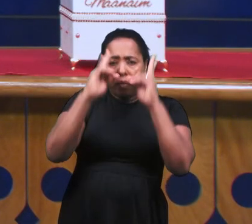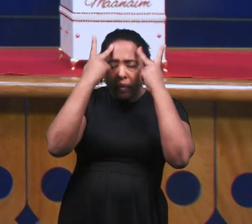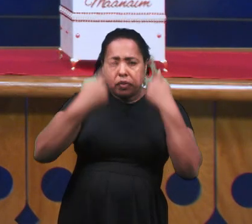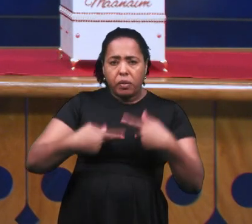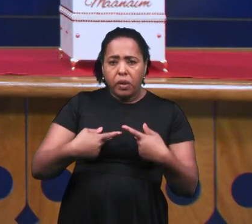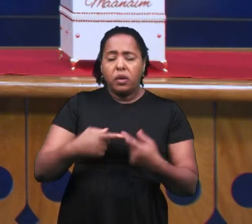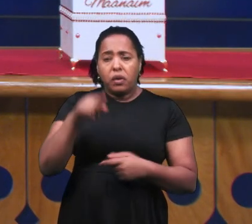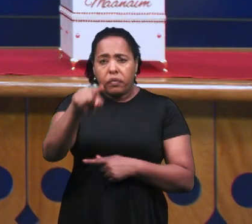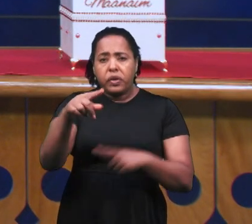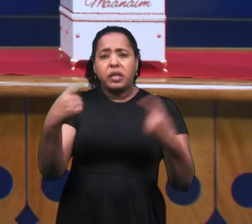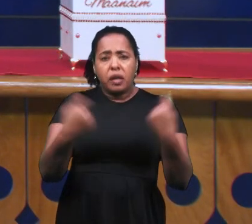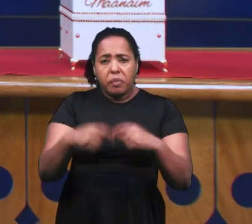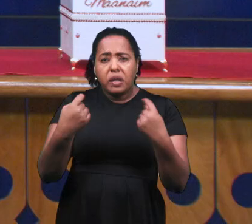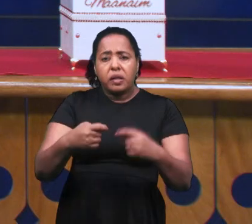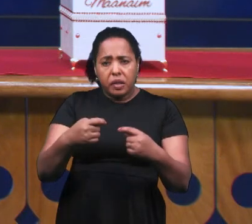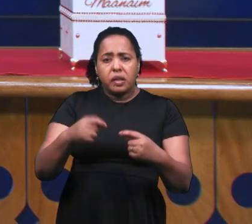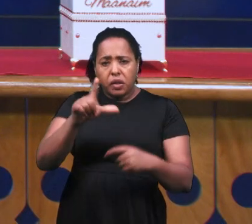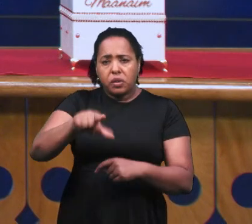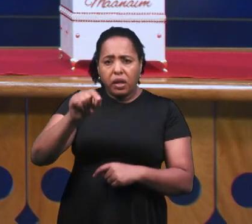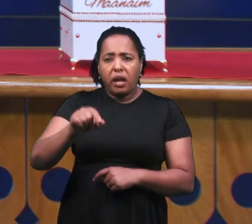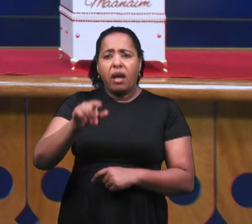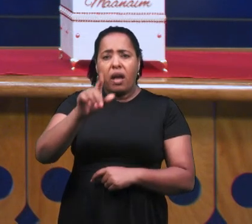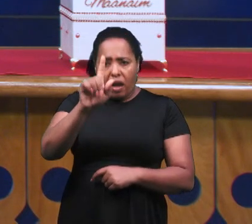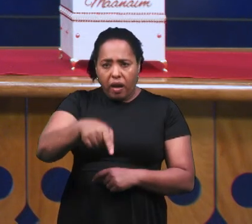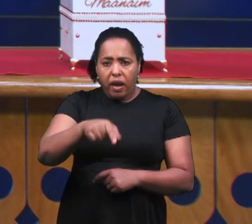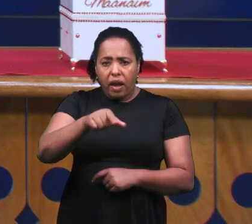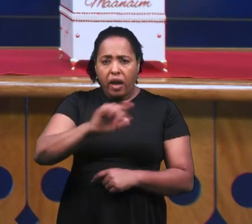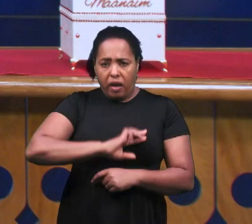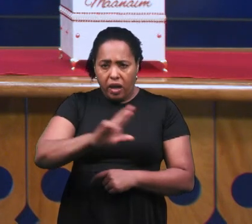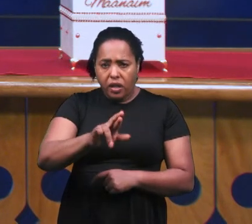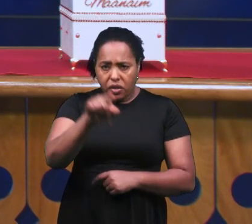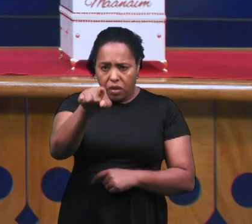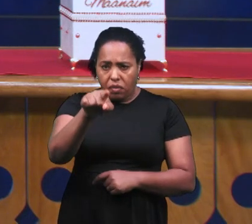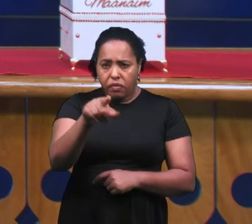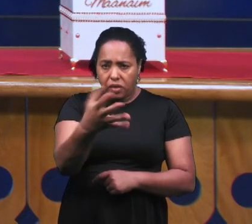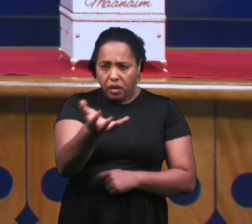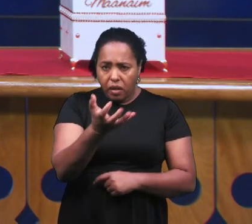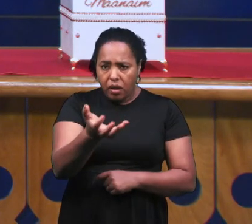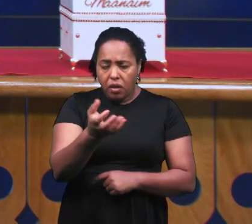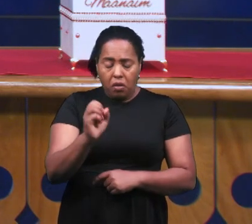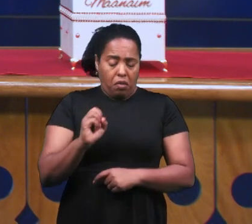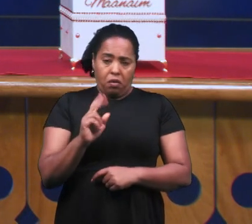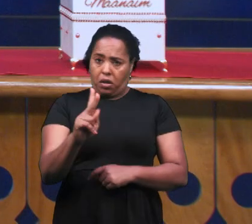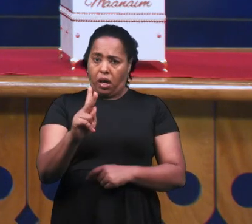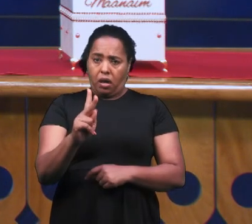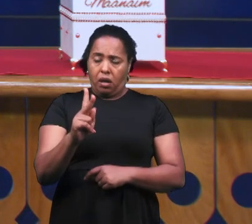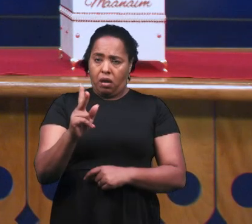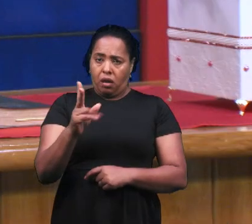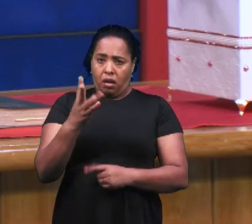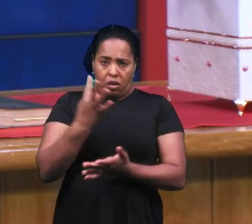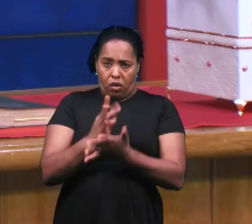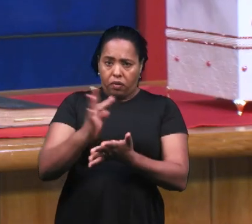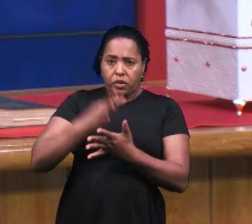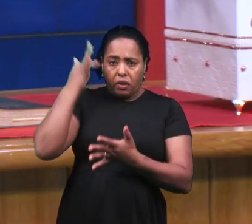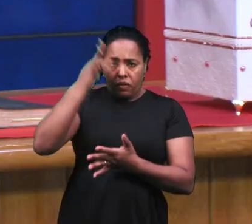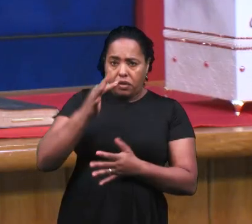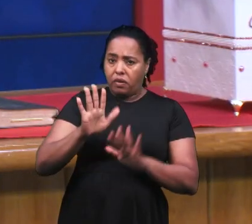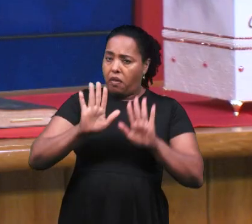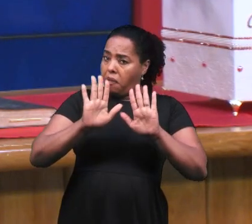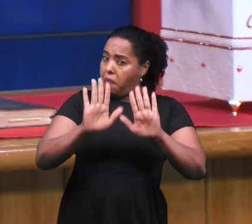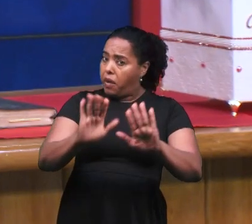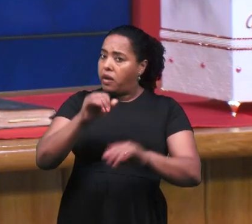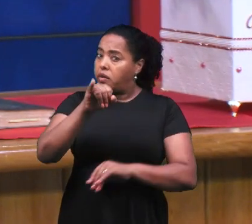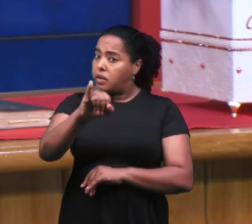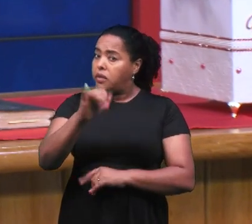quer? Toda religião é boa, porque prega filosofia, prega teologia, está tudo certo, não tem problema. Agora, você quer uma experiência com Deus, aí é outra